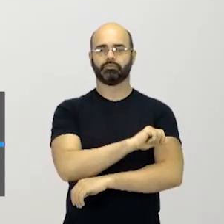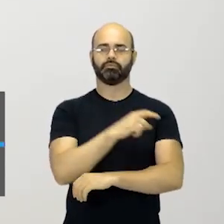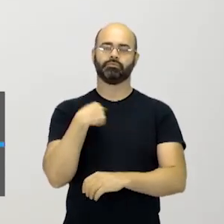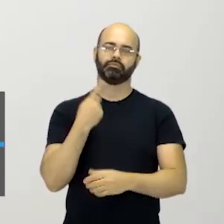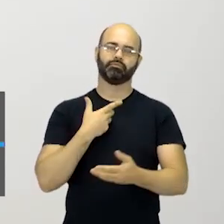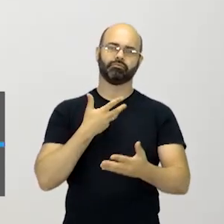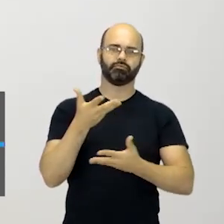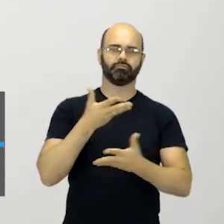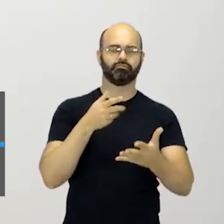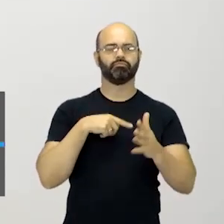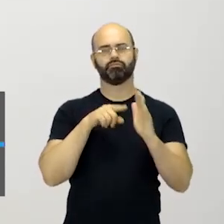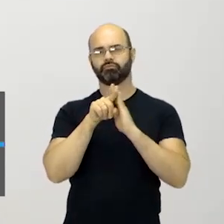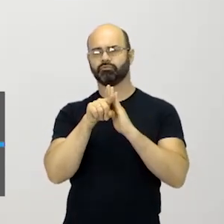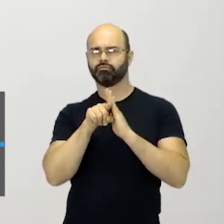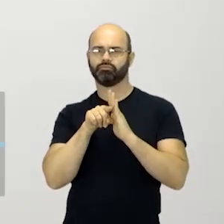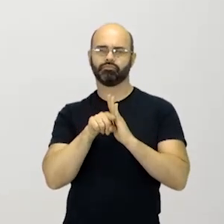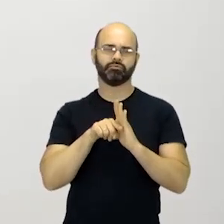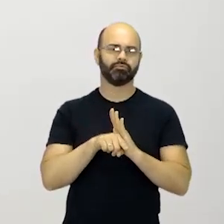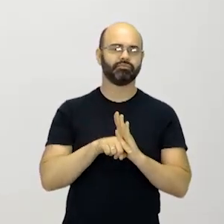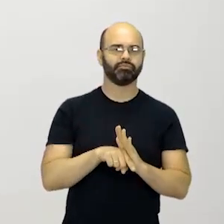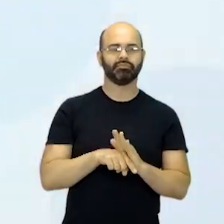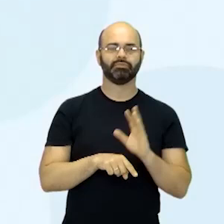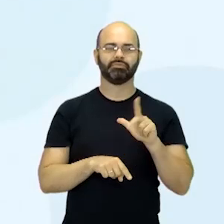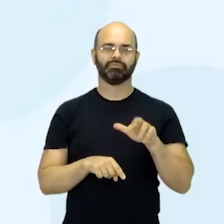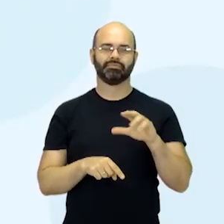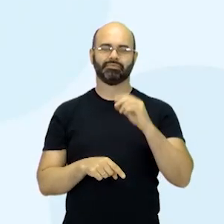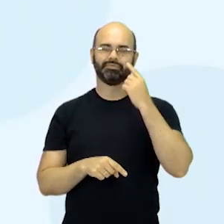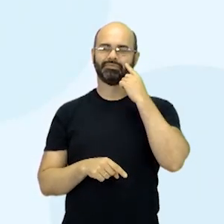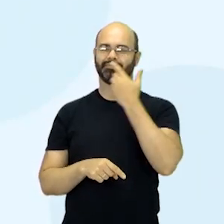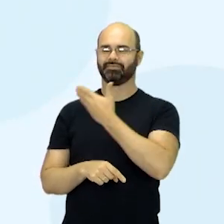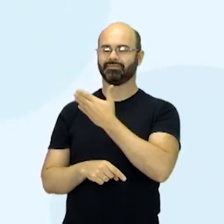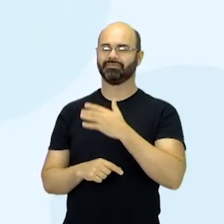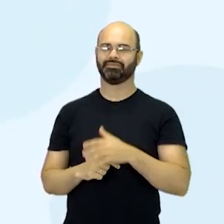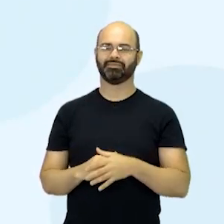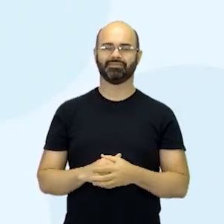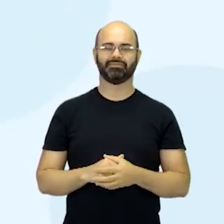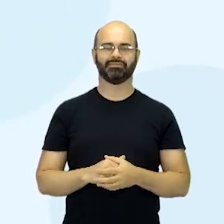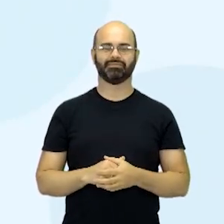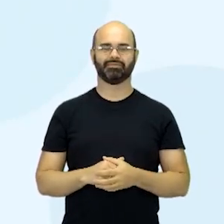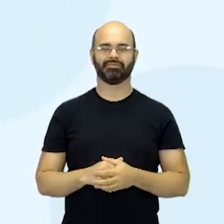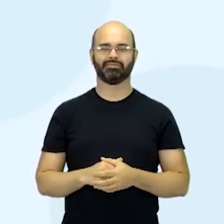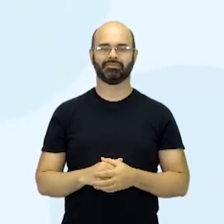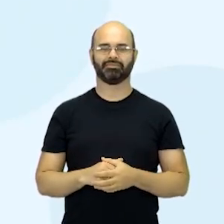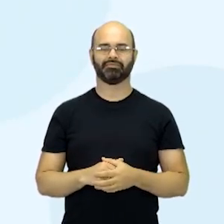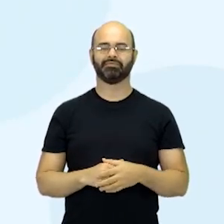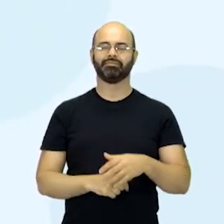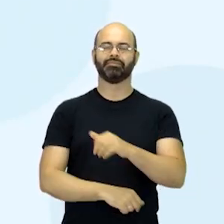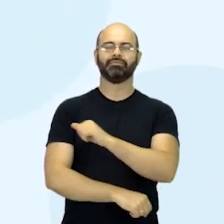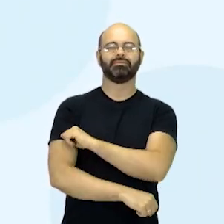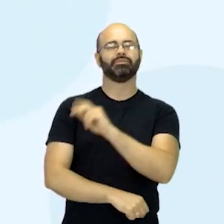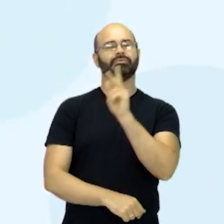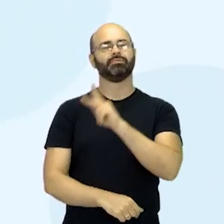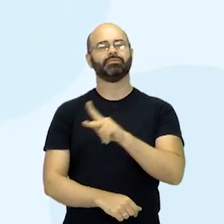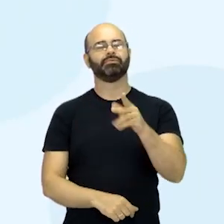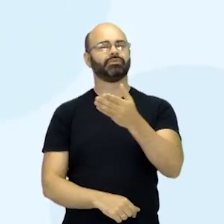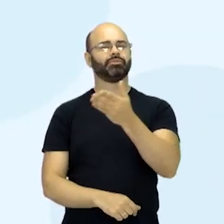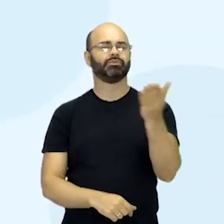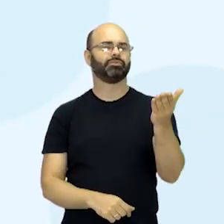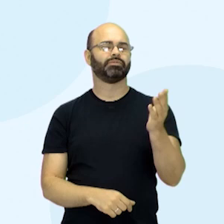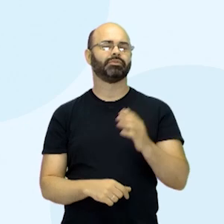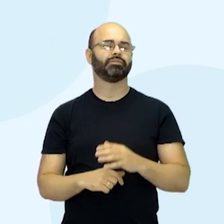momento, tem uma enquete, tem pergunta, é lógico, aí na tela para vocês. Então, alunos, professores, tragam aí, qual